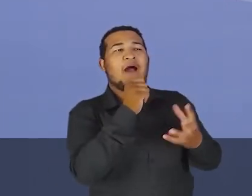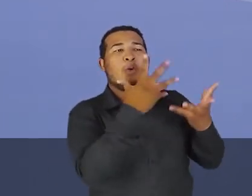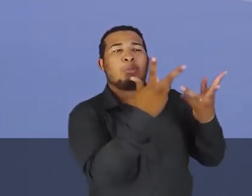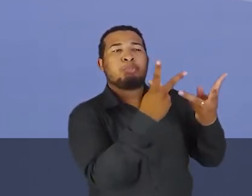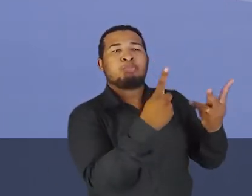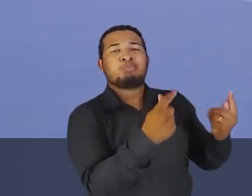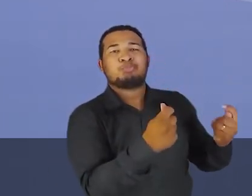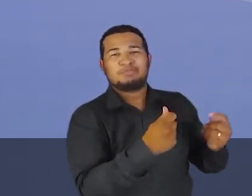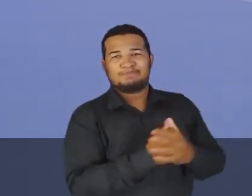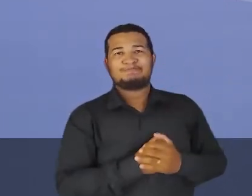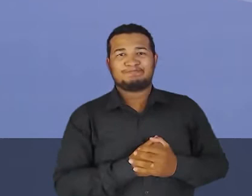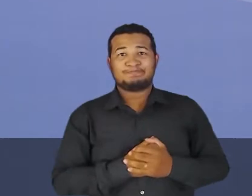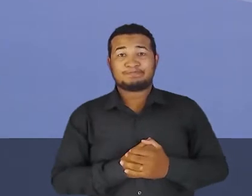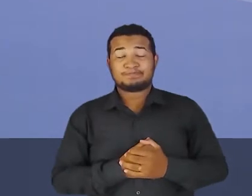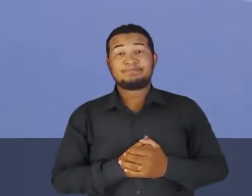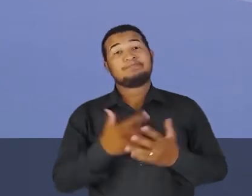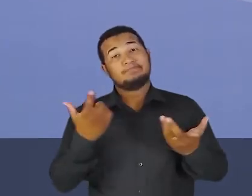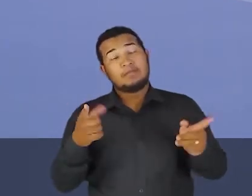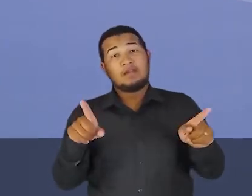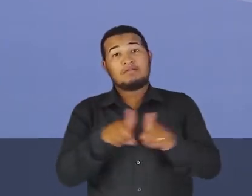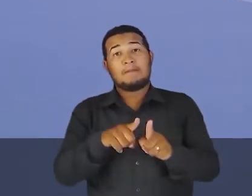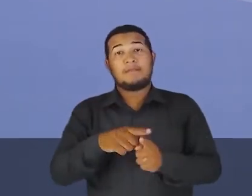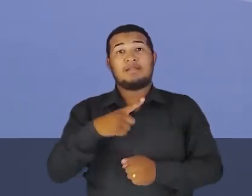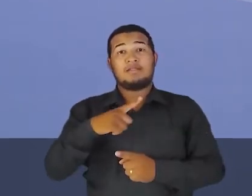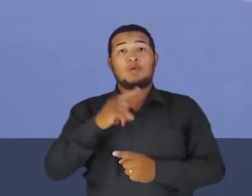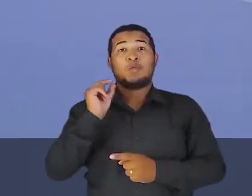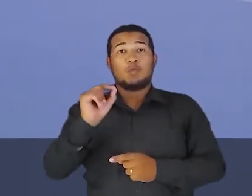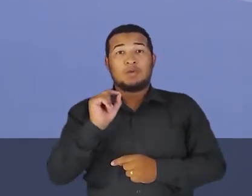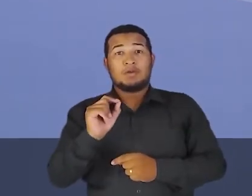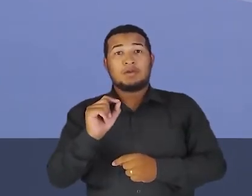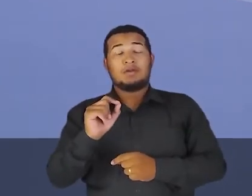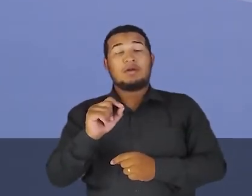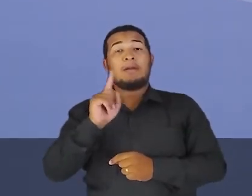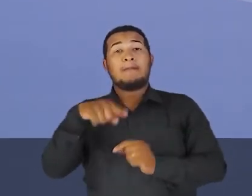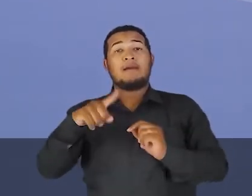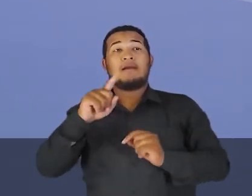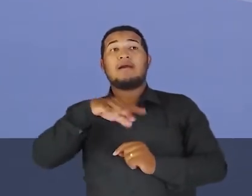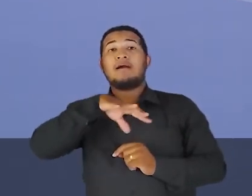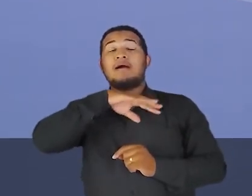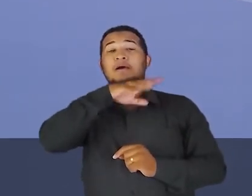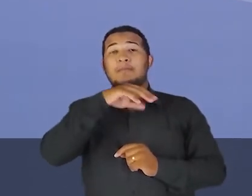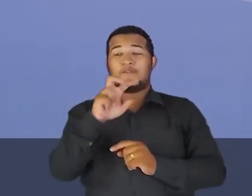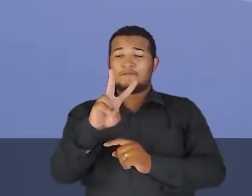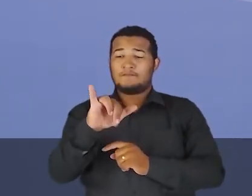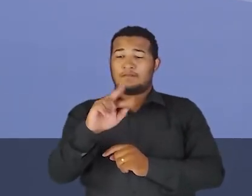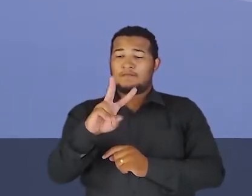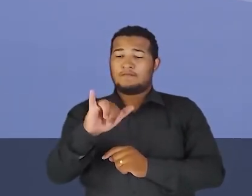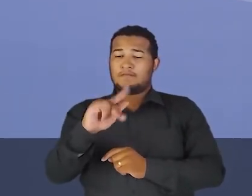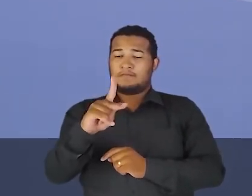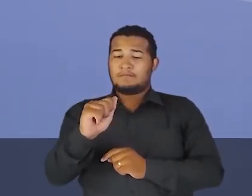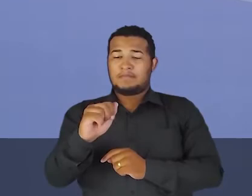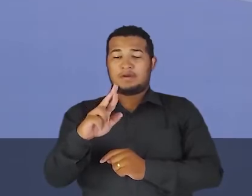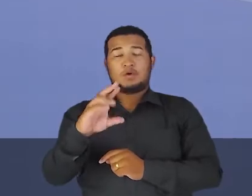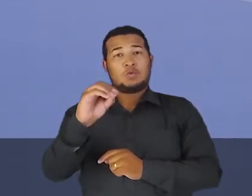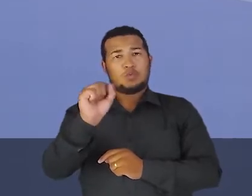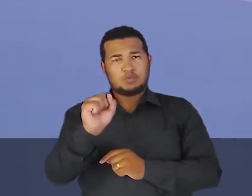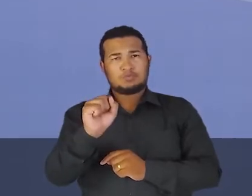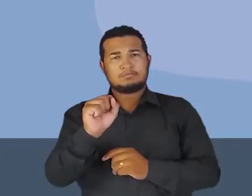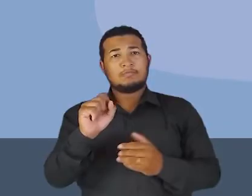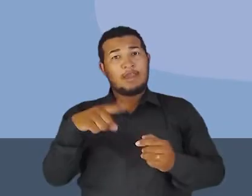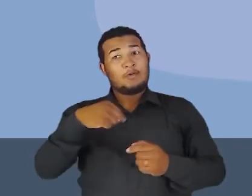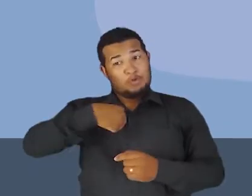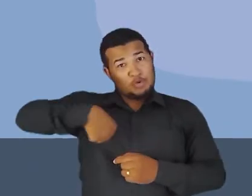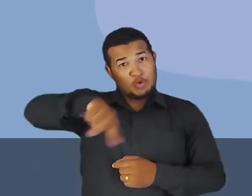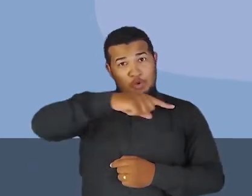ok? E, por fim, nós temos também classificados os animais vivíparos, que somos nós. Vamos entender o que é um animal